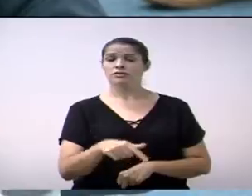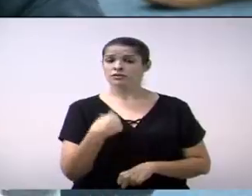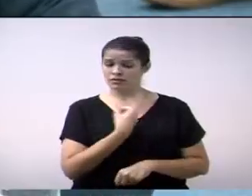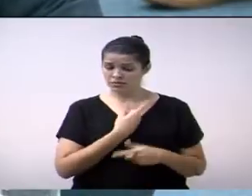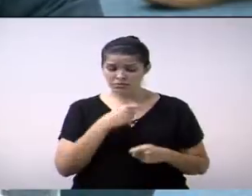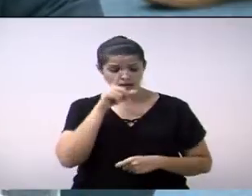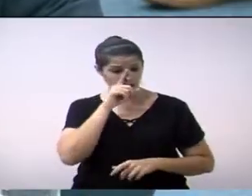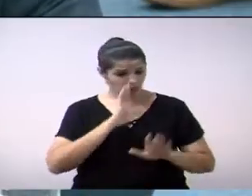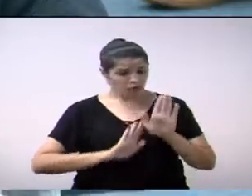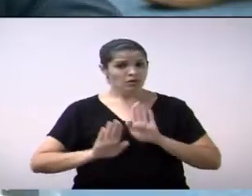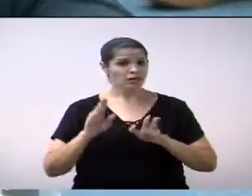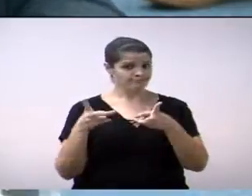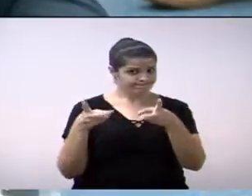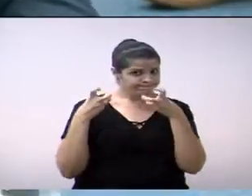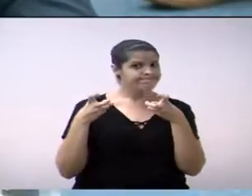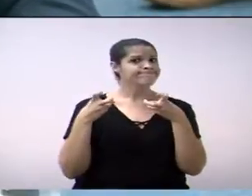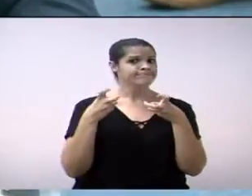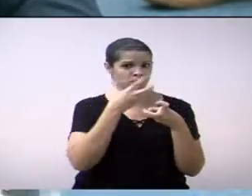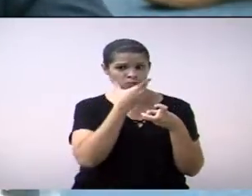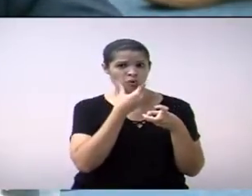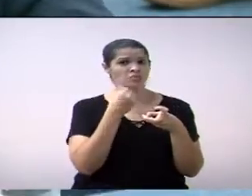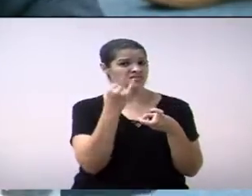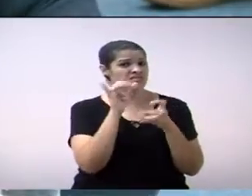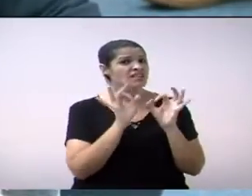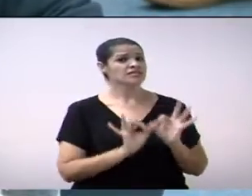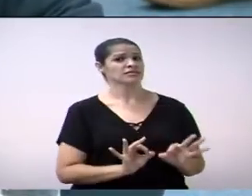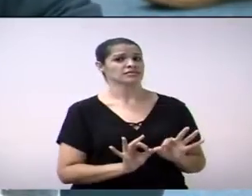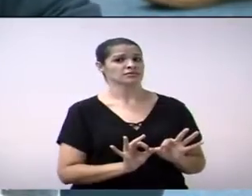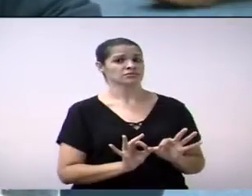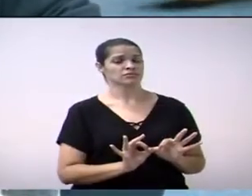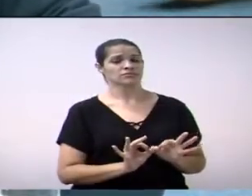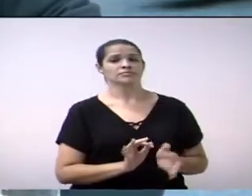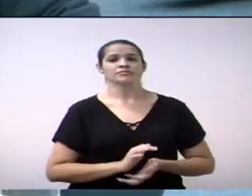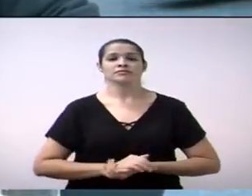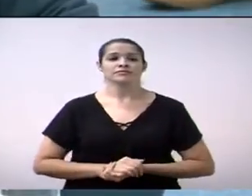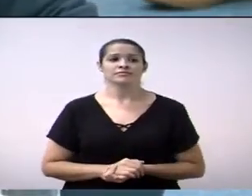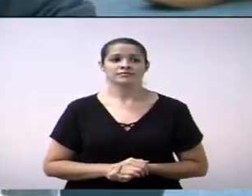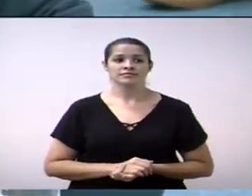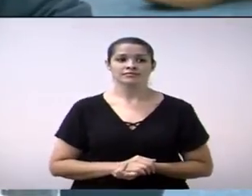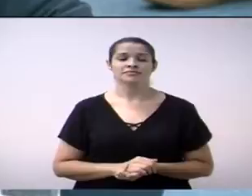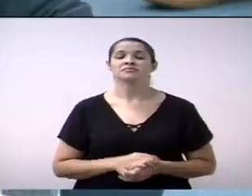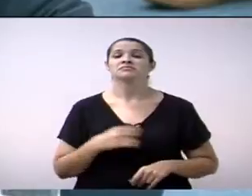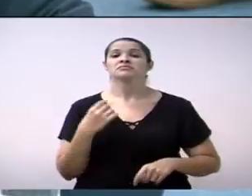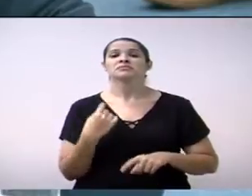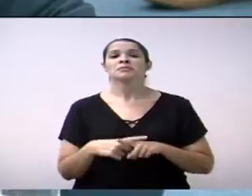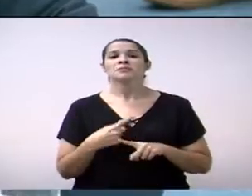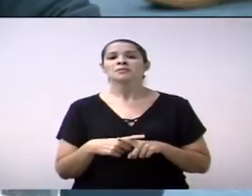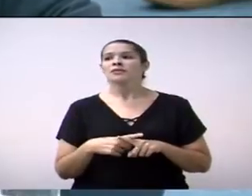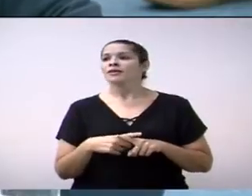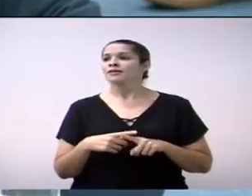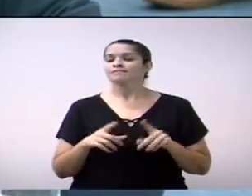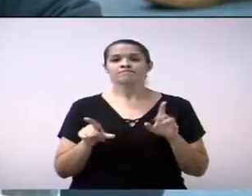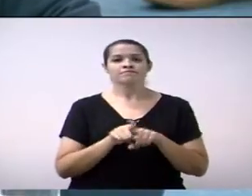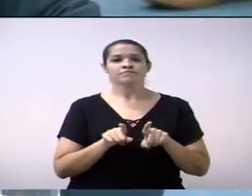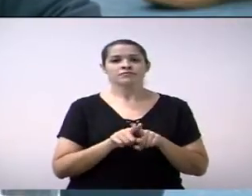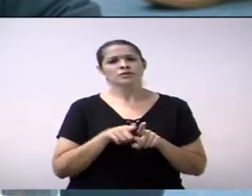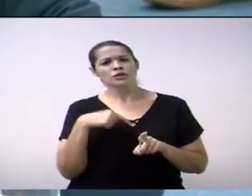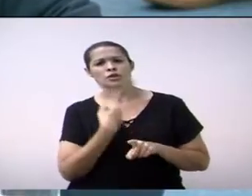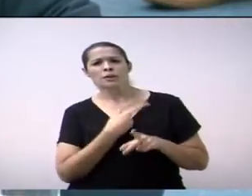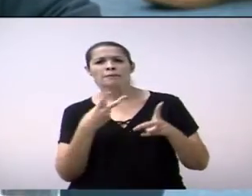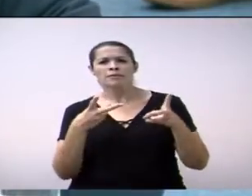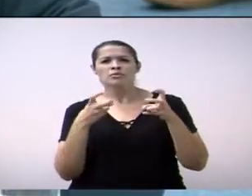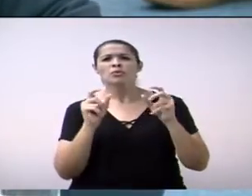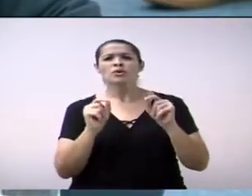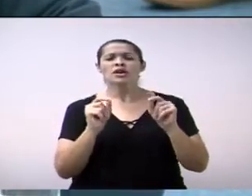sair da inércia e que se encontra e começar a funcionar, pelo menos nas áreas mais básicas. A cidade